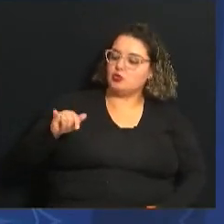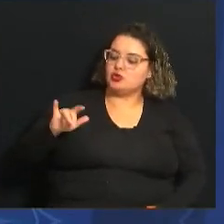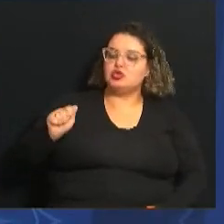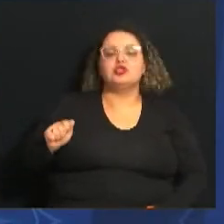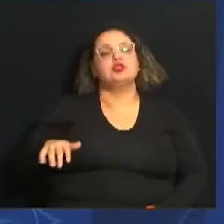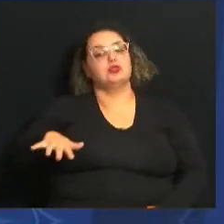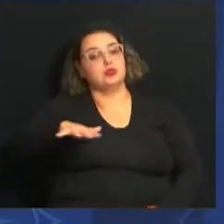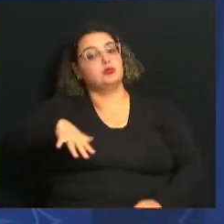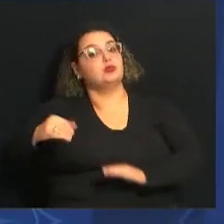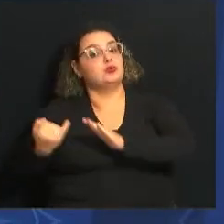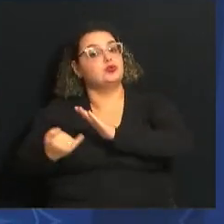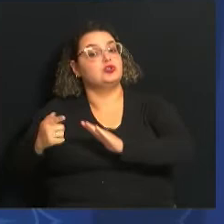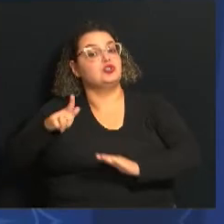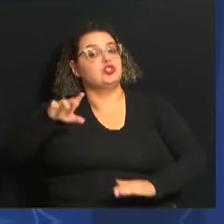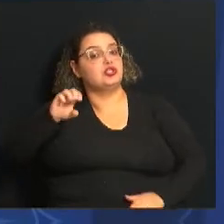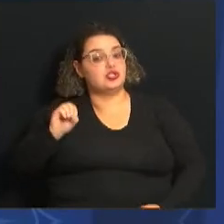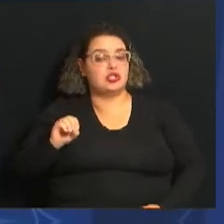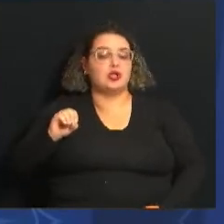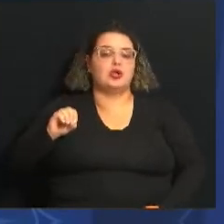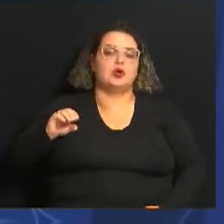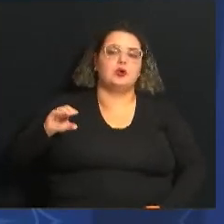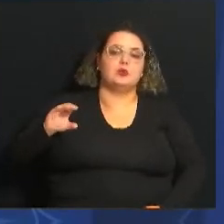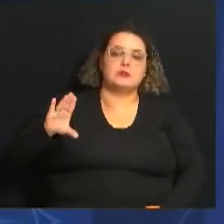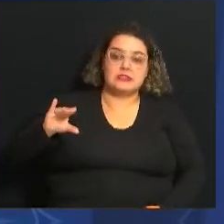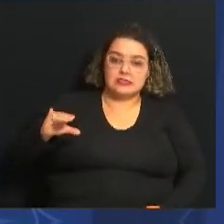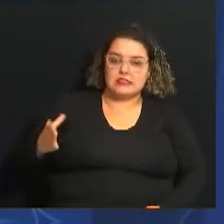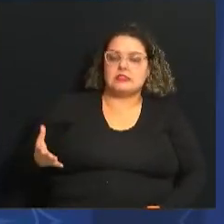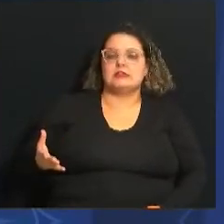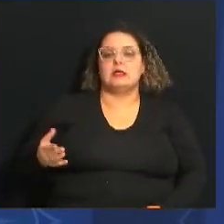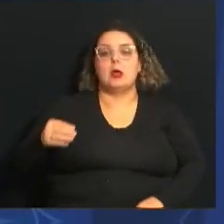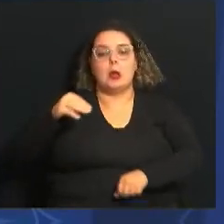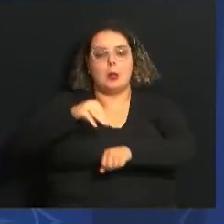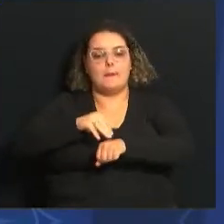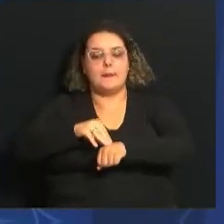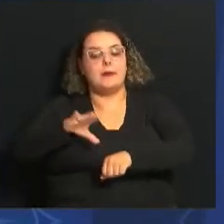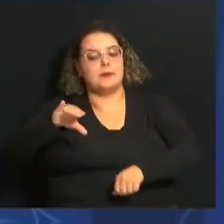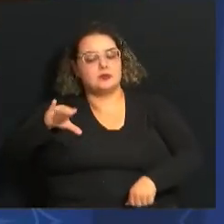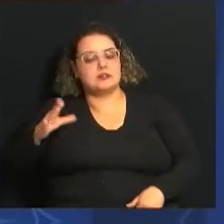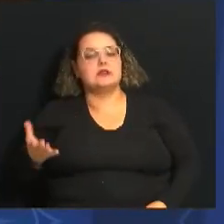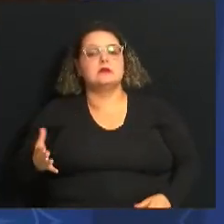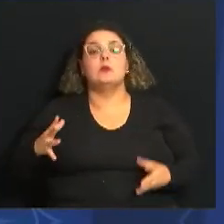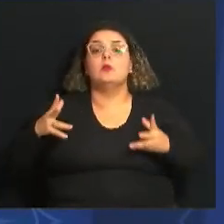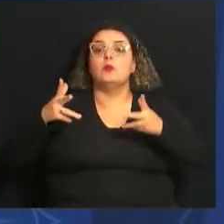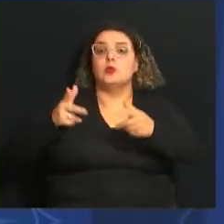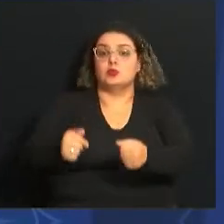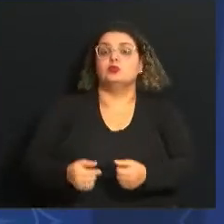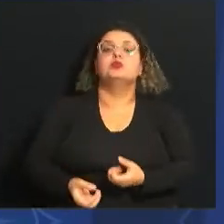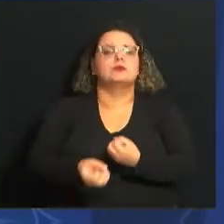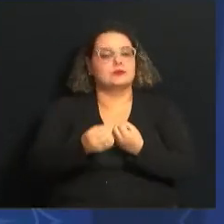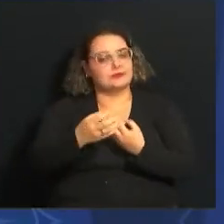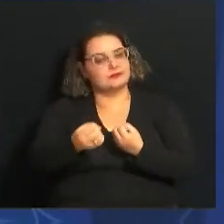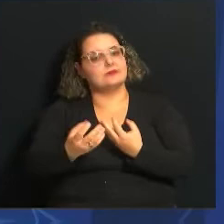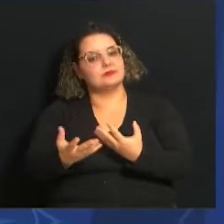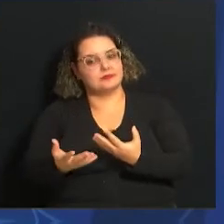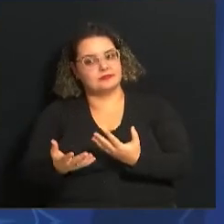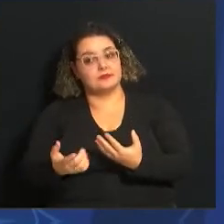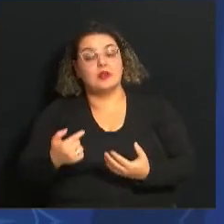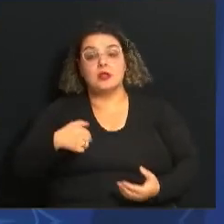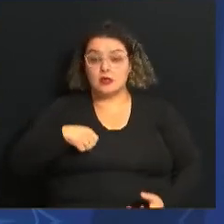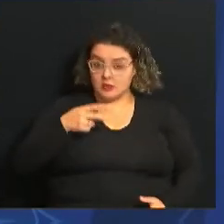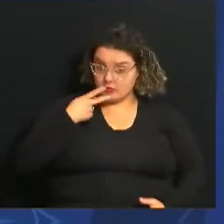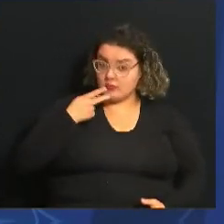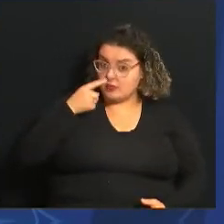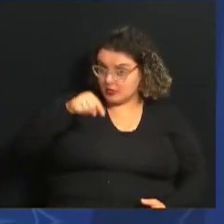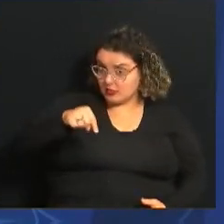Geociências da Unicamp, membro titular da Academia Brasileira de Ciências, por todas essas informações. E eu reforço aqui,